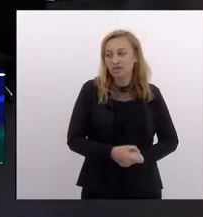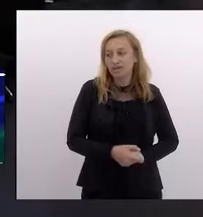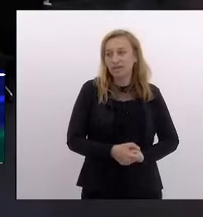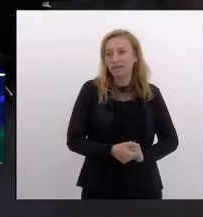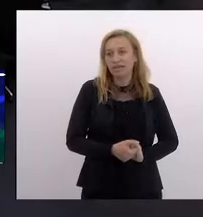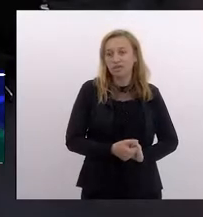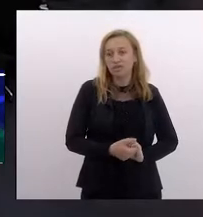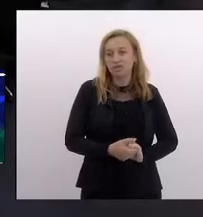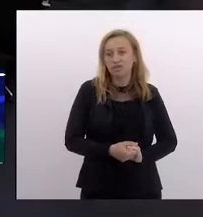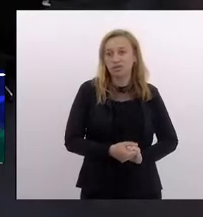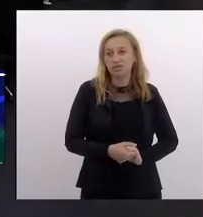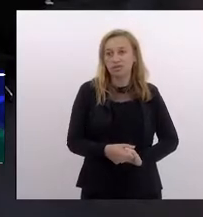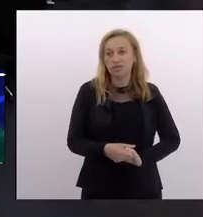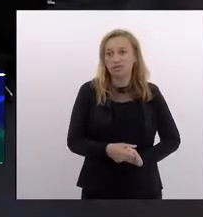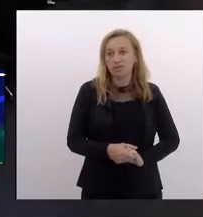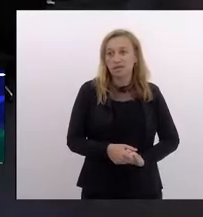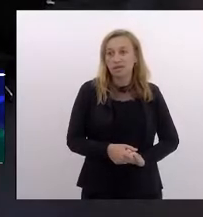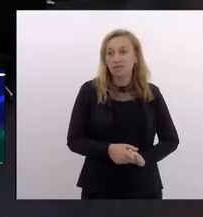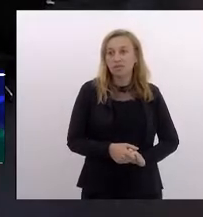o